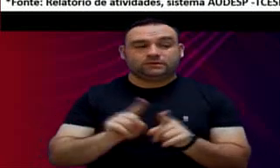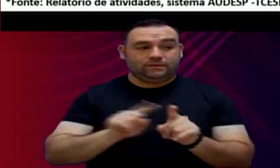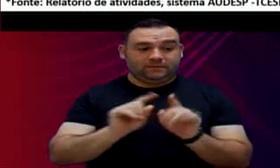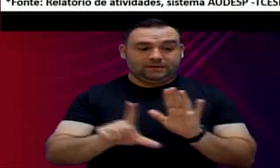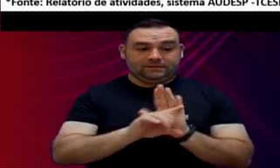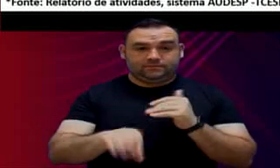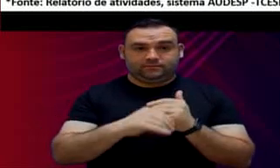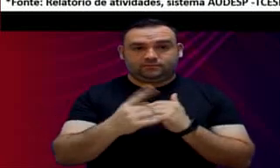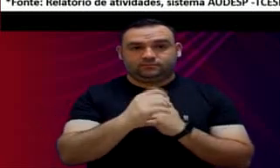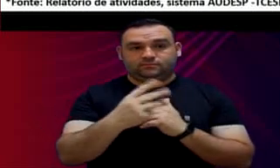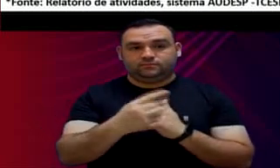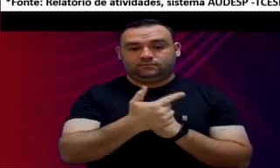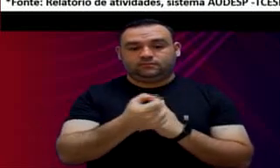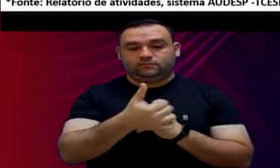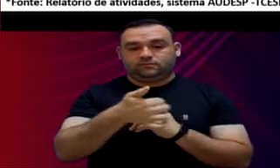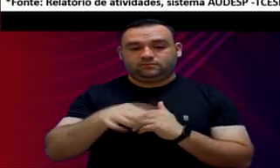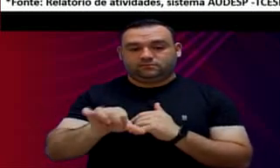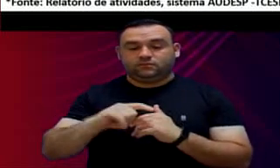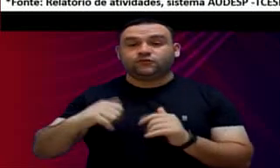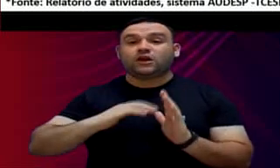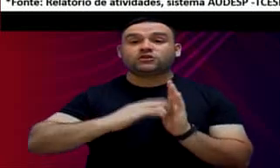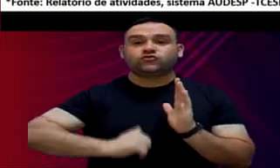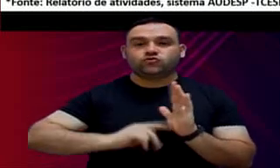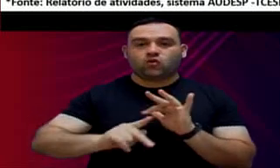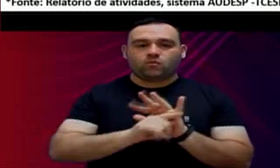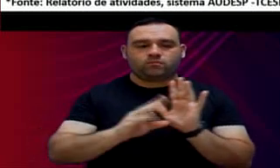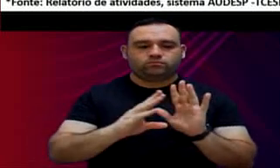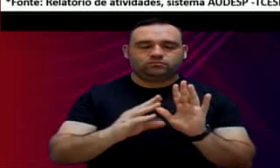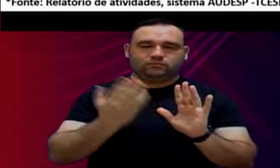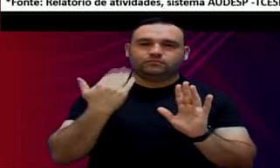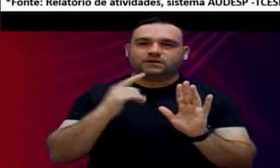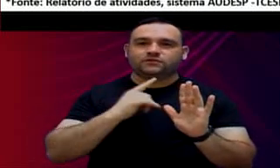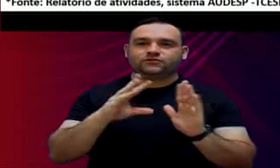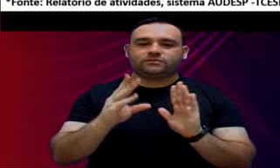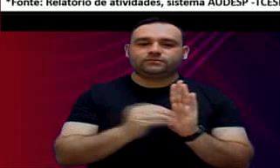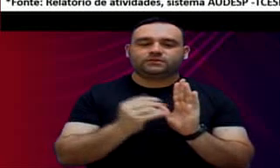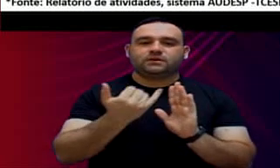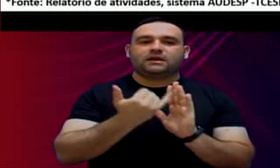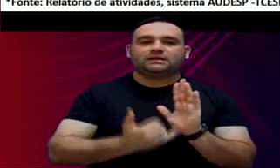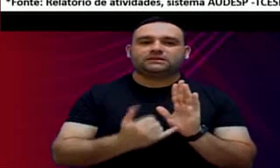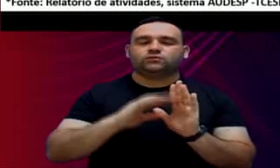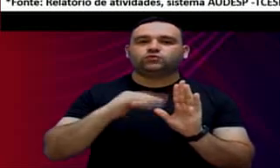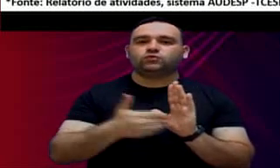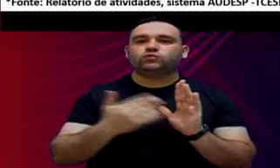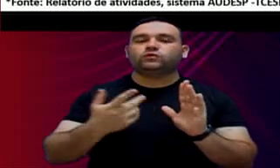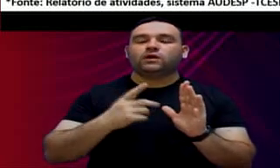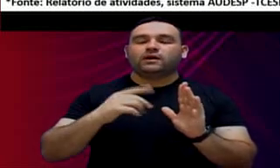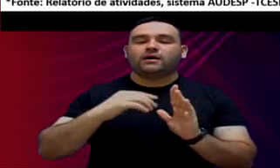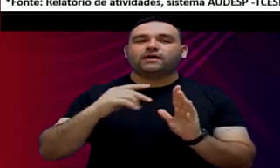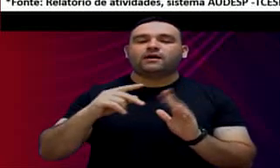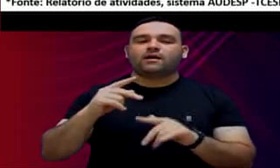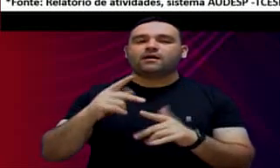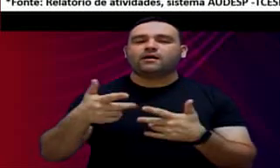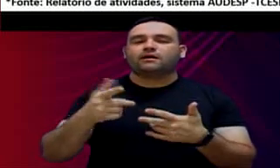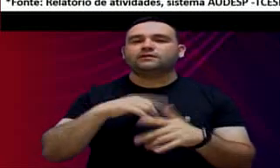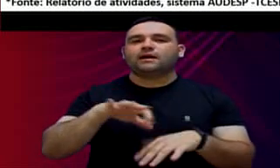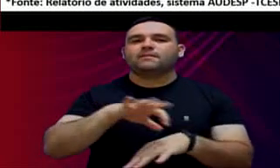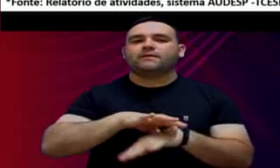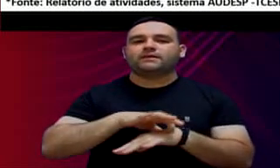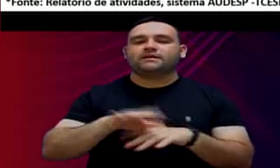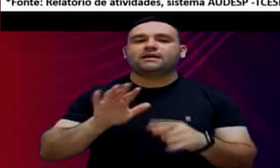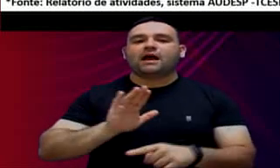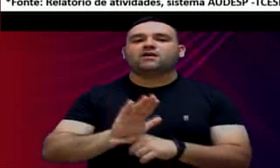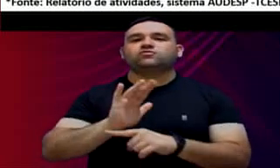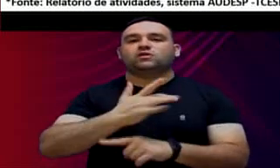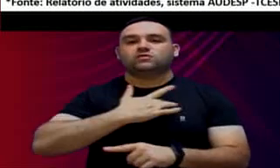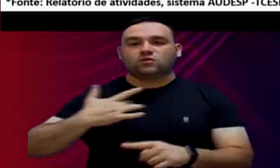constitucional de 103 2019 excluiu da do Instituto dos institutos de previdência as obrigações referente ao